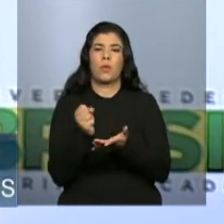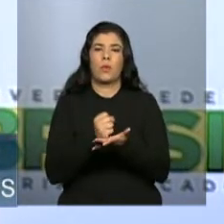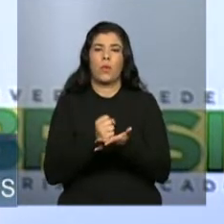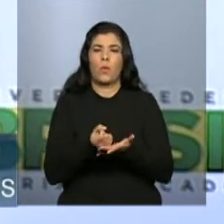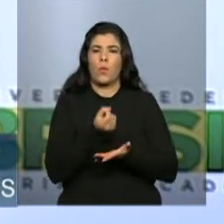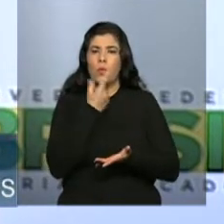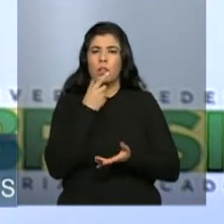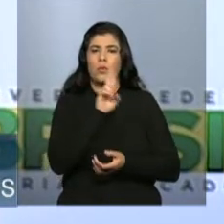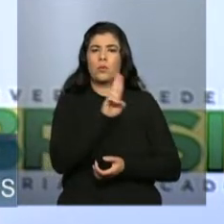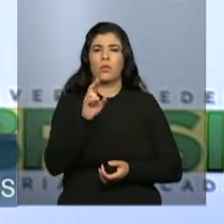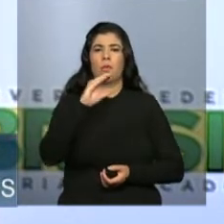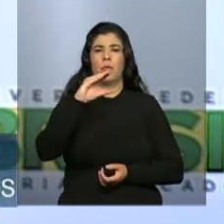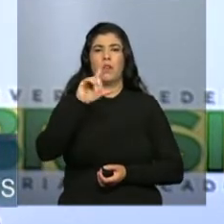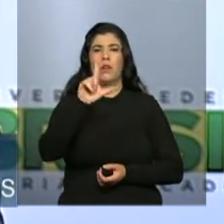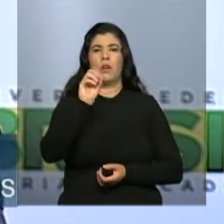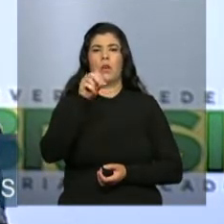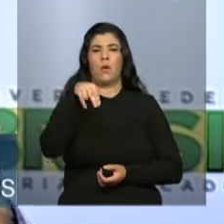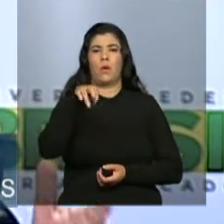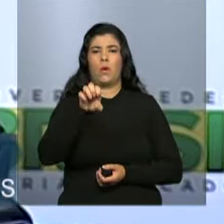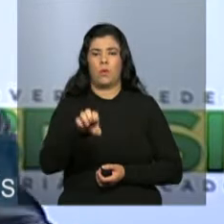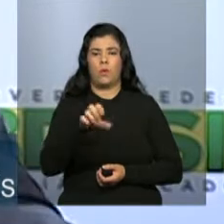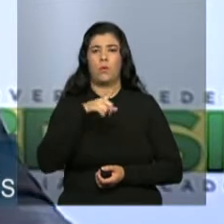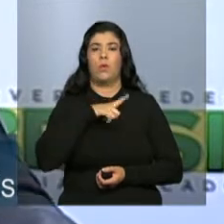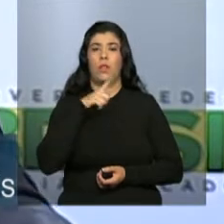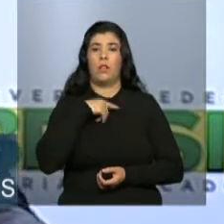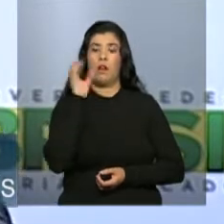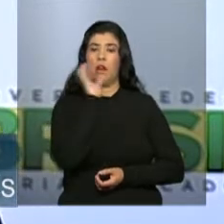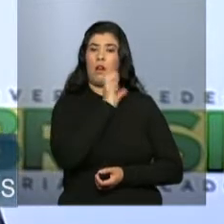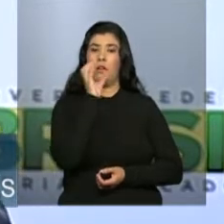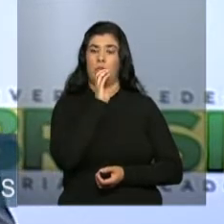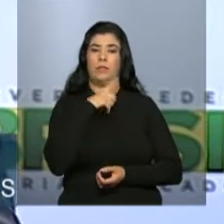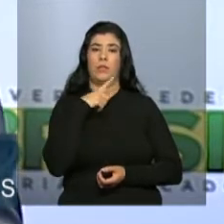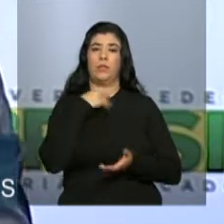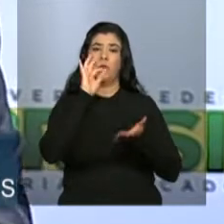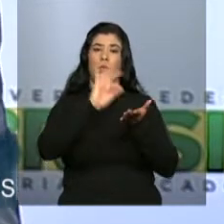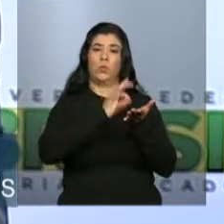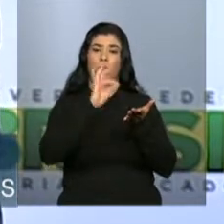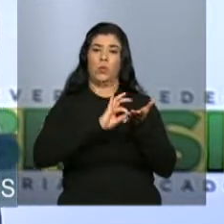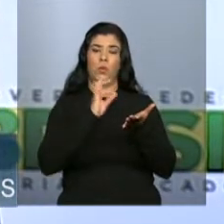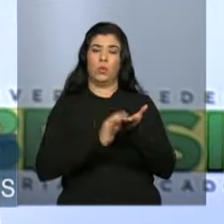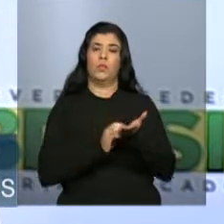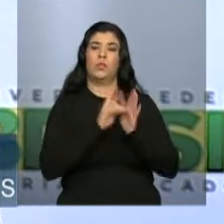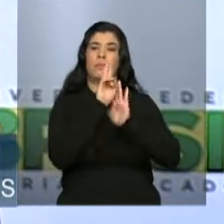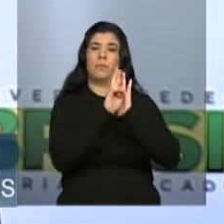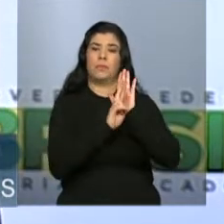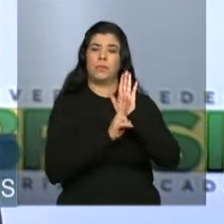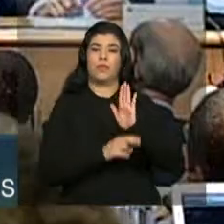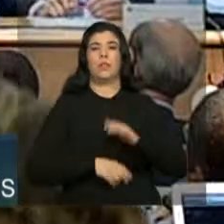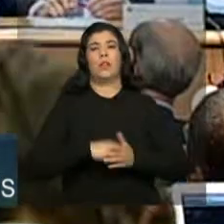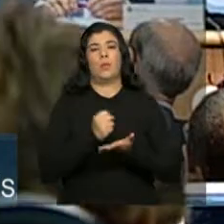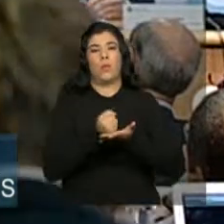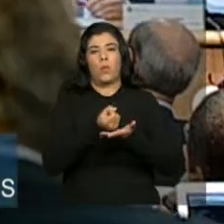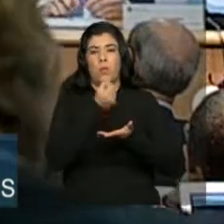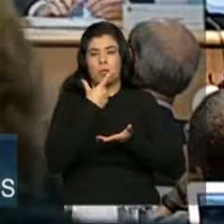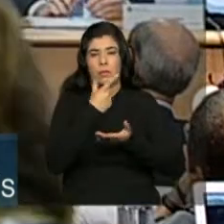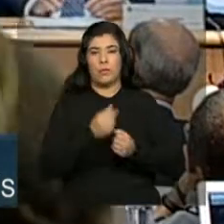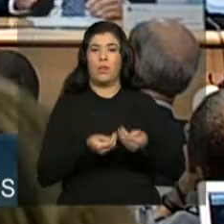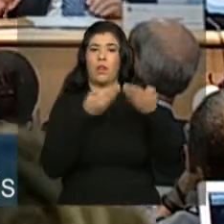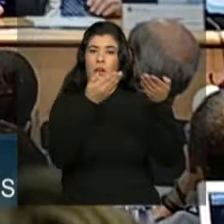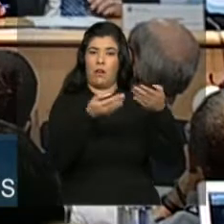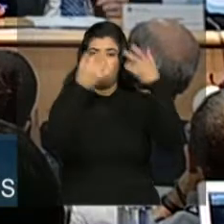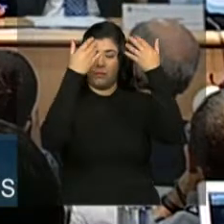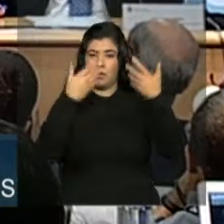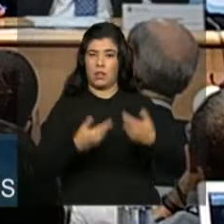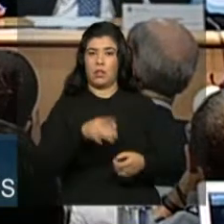tem uma capacidade muito grande de dar agilidade ao processo de existe medicamento eu vou passar a palavra ao Doutor